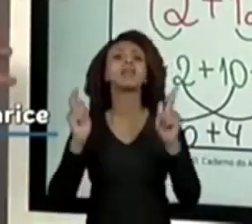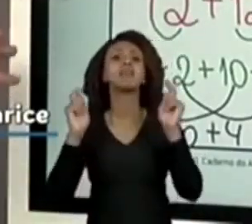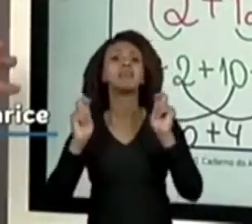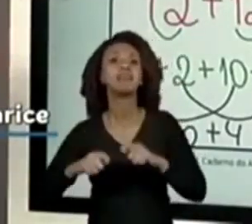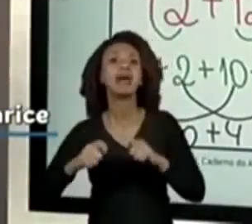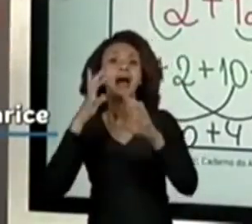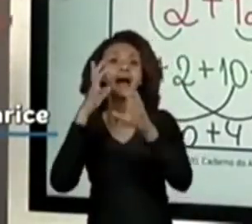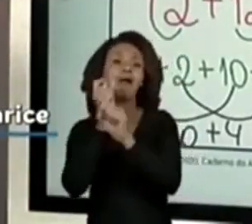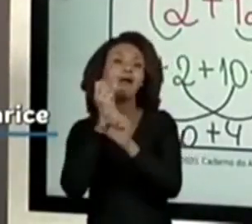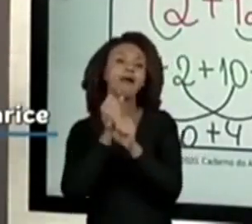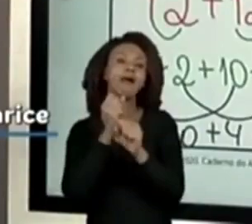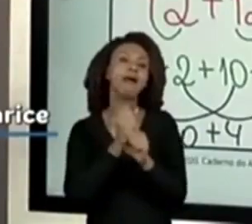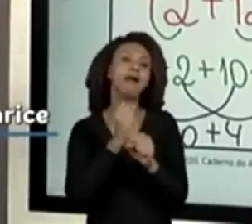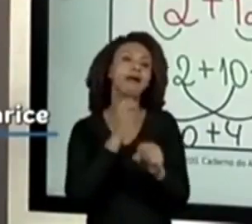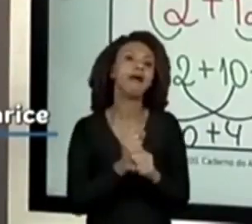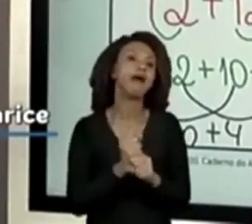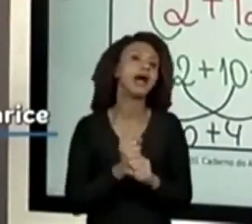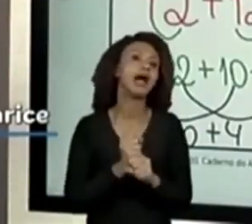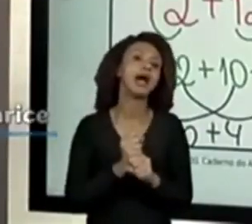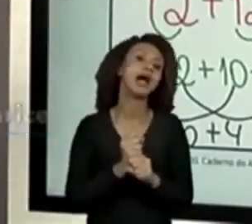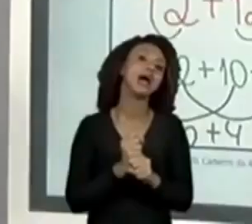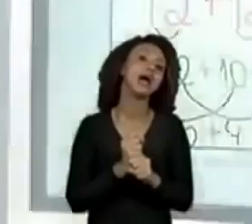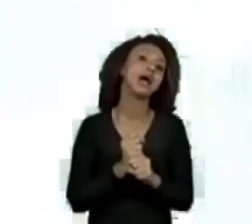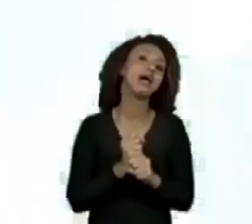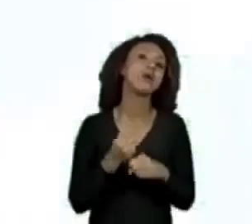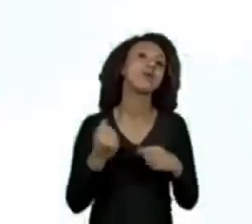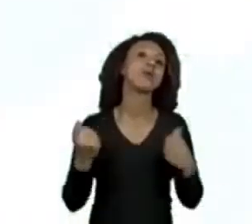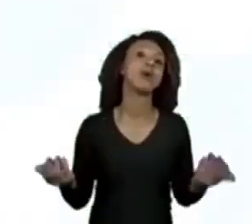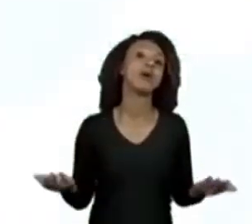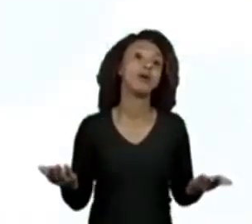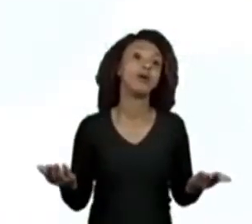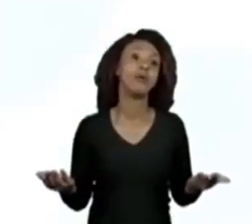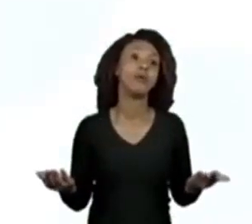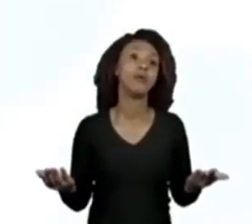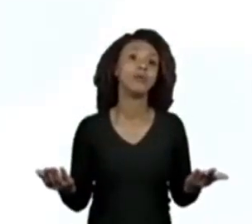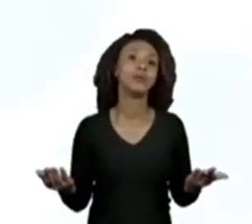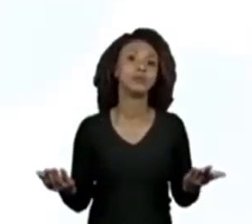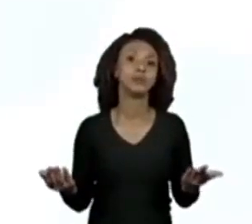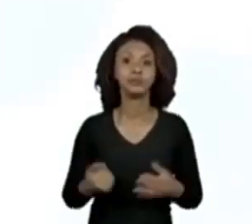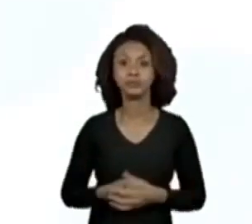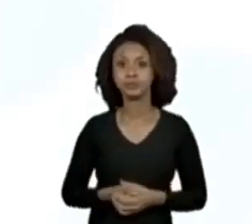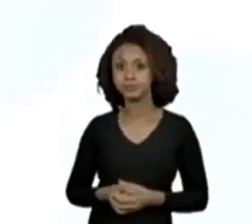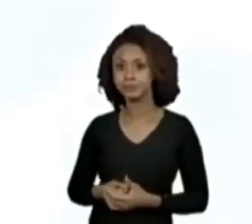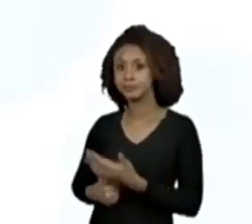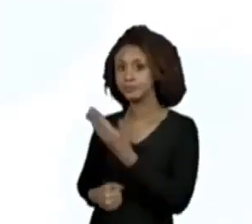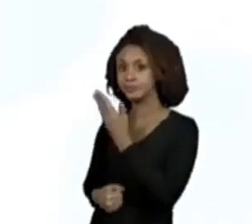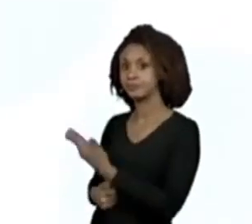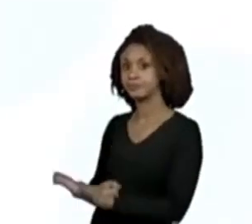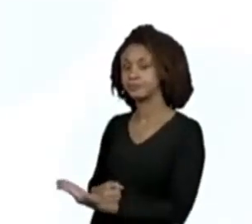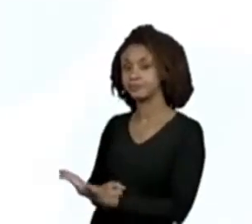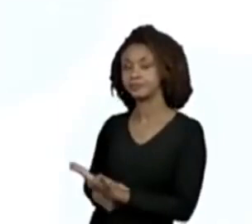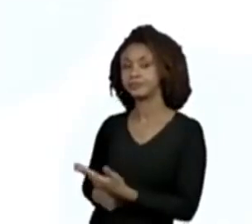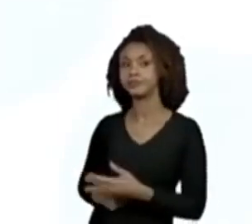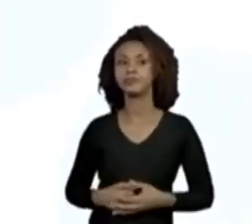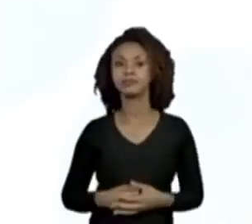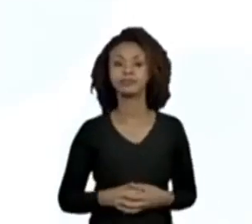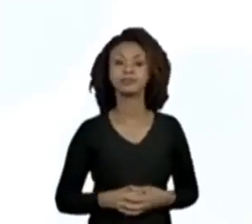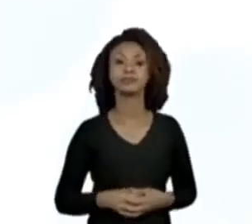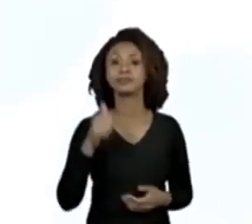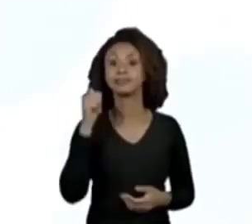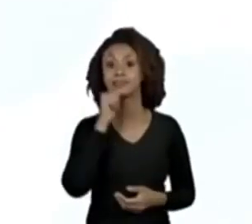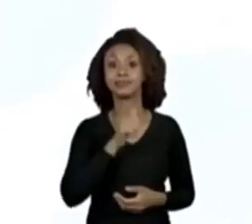para resolver essa situação, problema? Das duas dúzias de laranjas. A